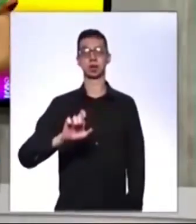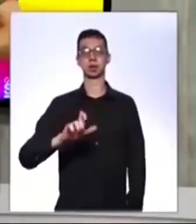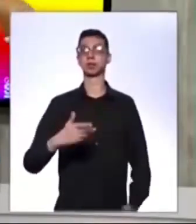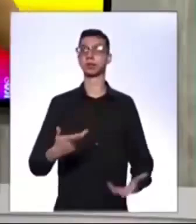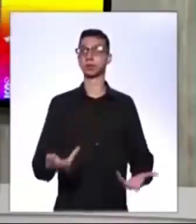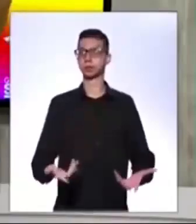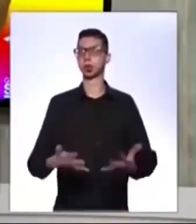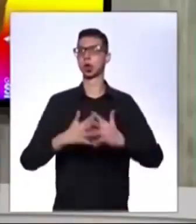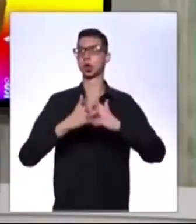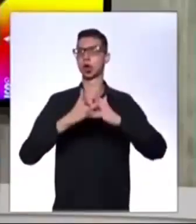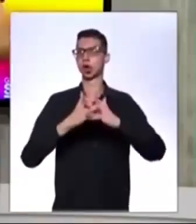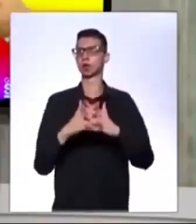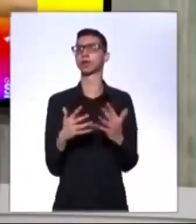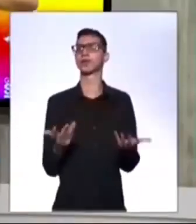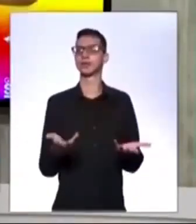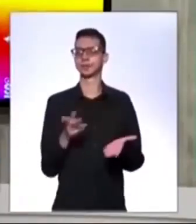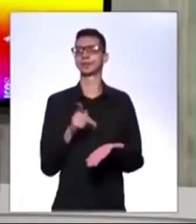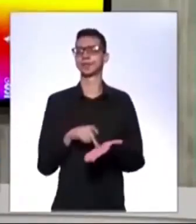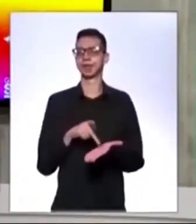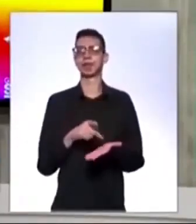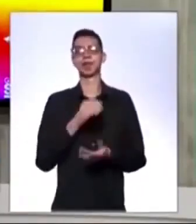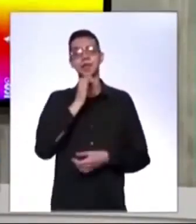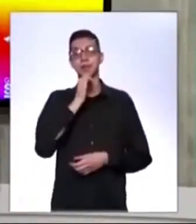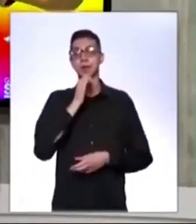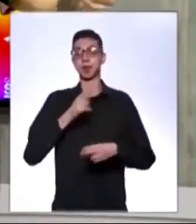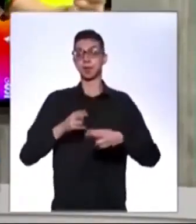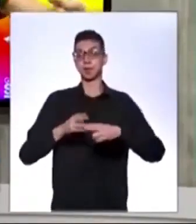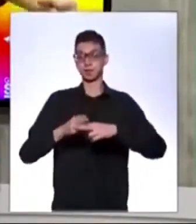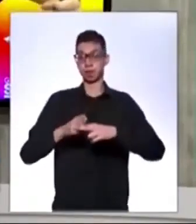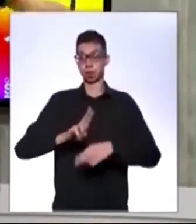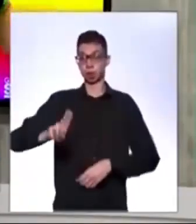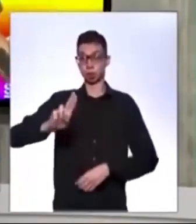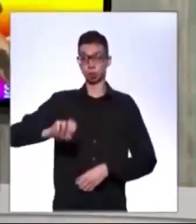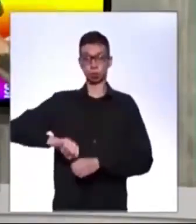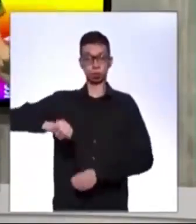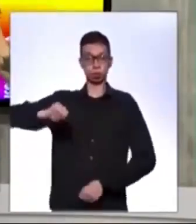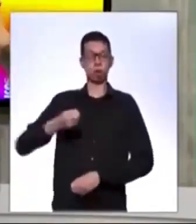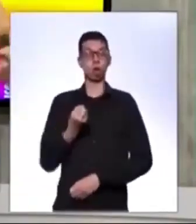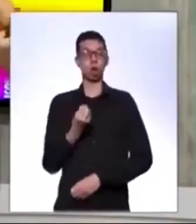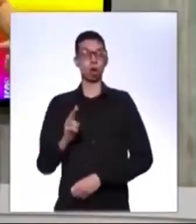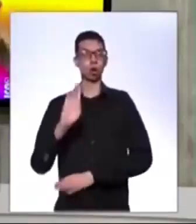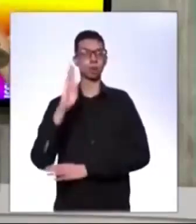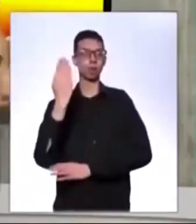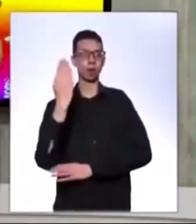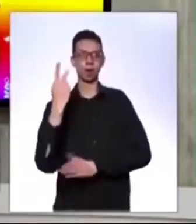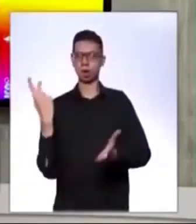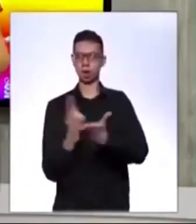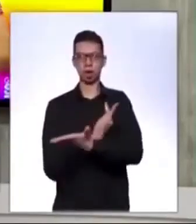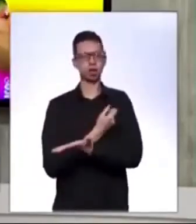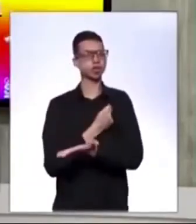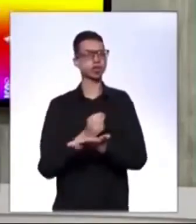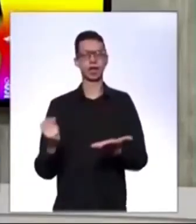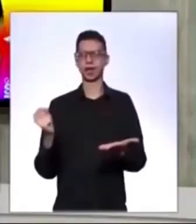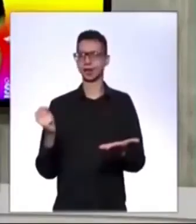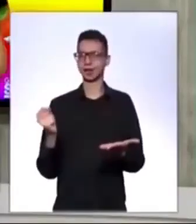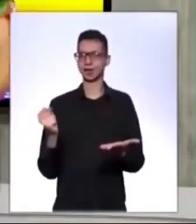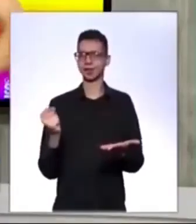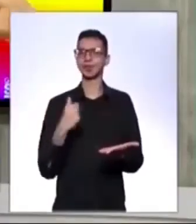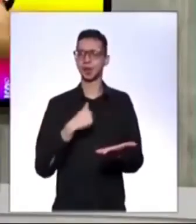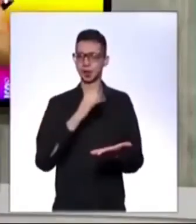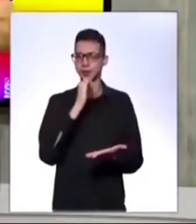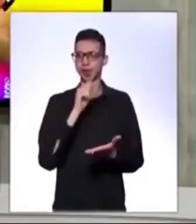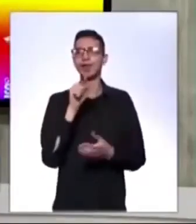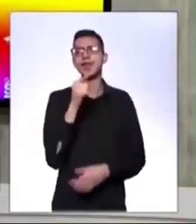confusão. Em geral é com um facão ou com um pedaço de madeira. Se eles errarem o passo, bebê, pá, já dá um, né,